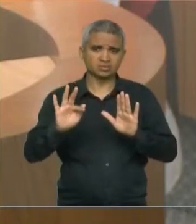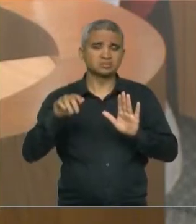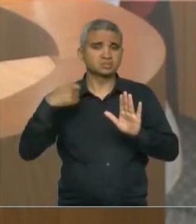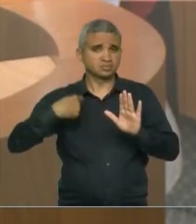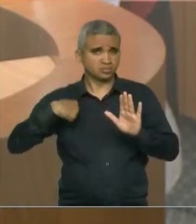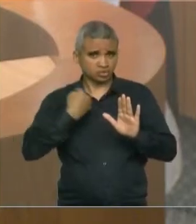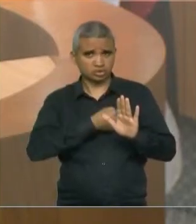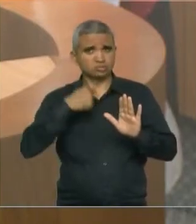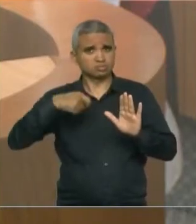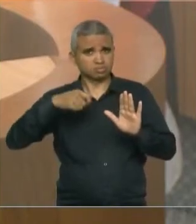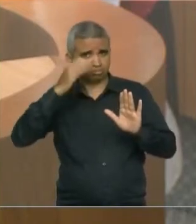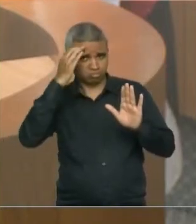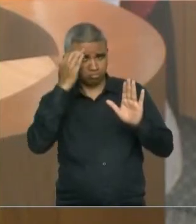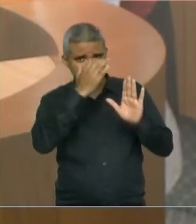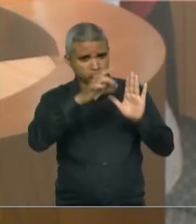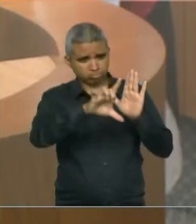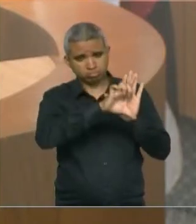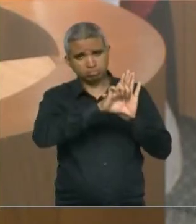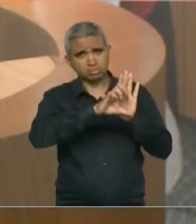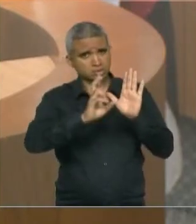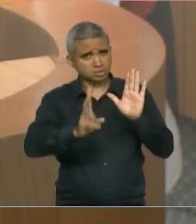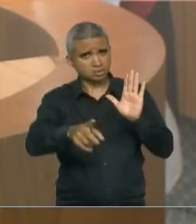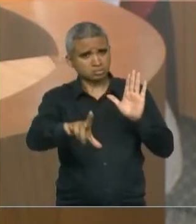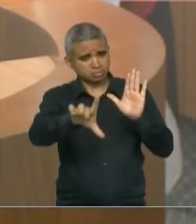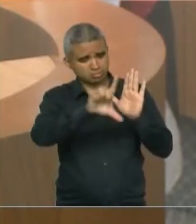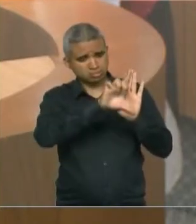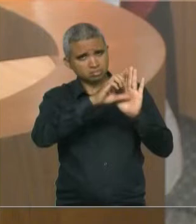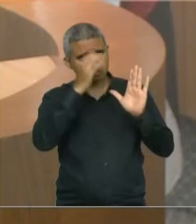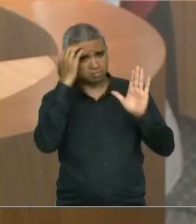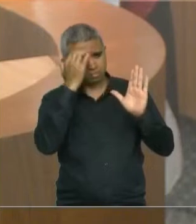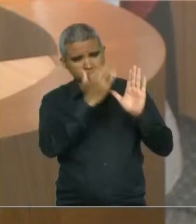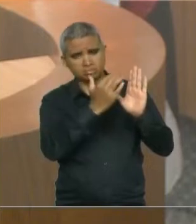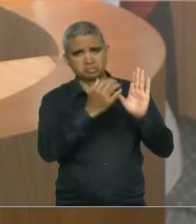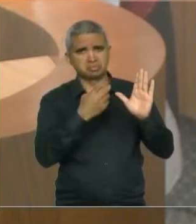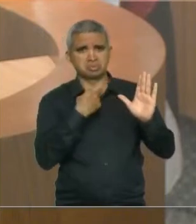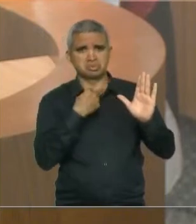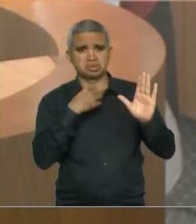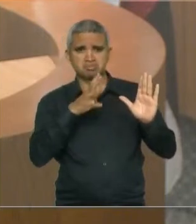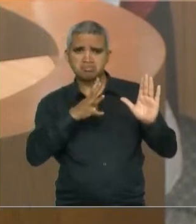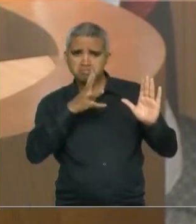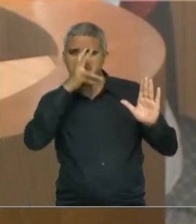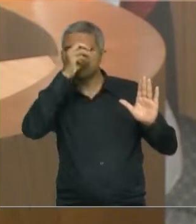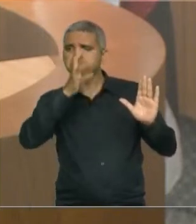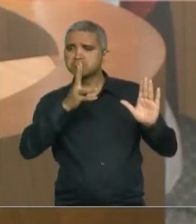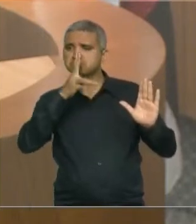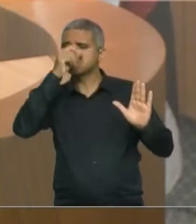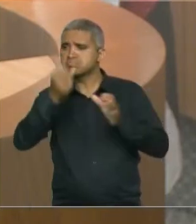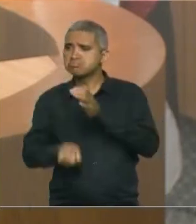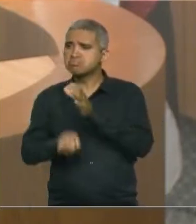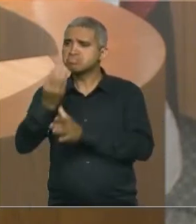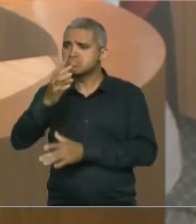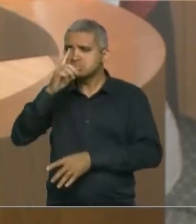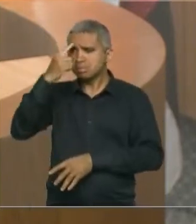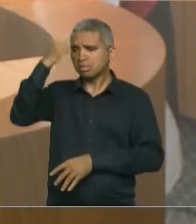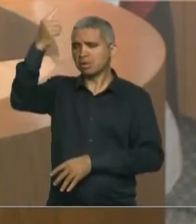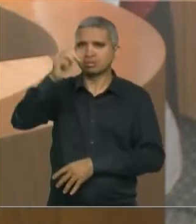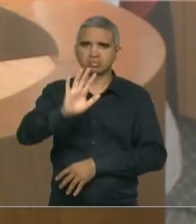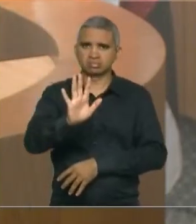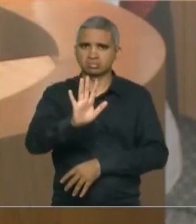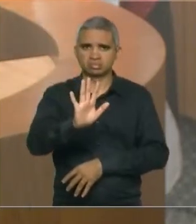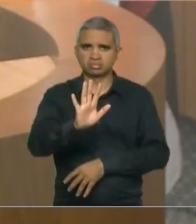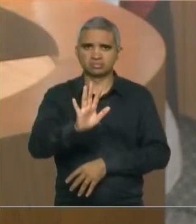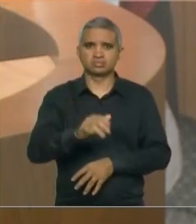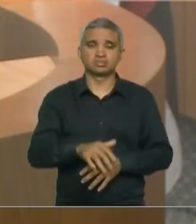lei. Então, não é fácil, mas precisamos, como muito bem disse o doutor Iglesio, Vamos levar